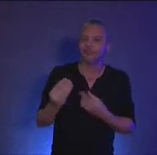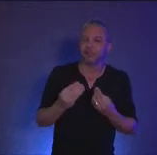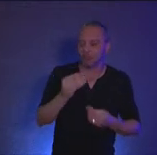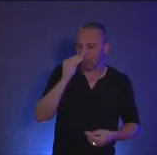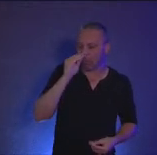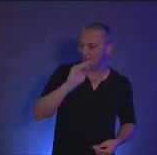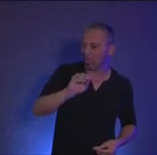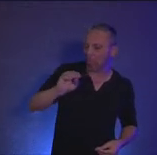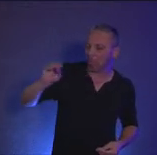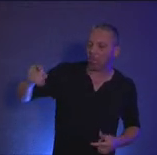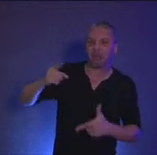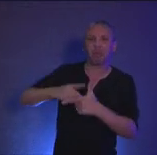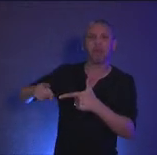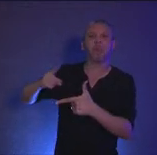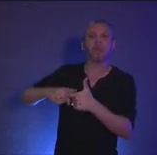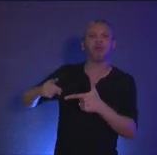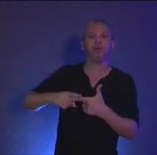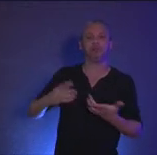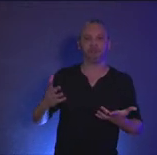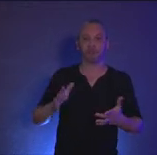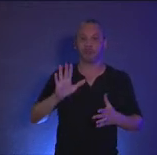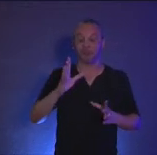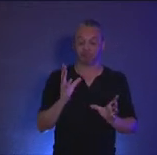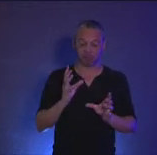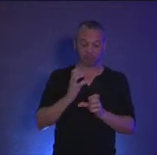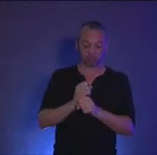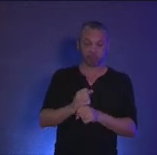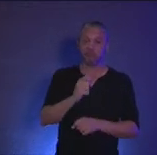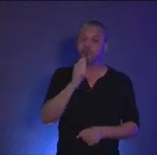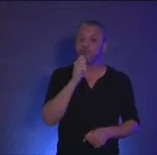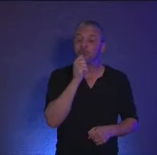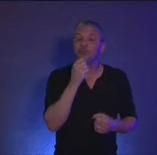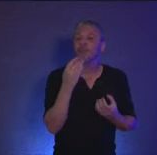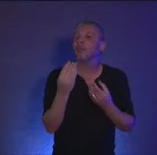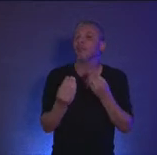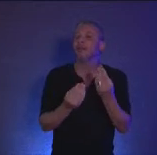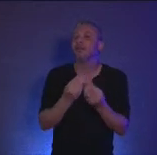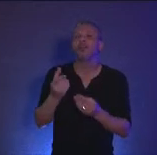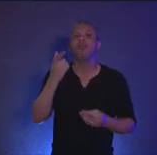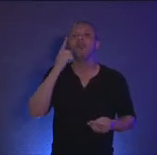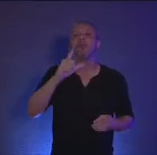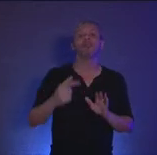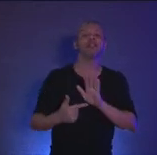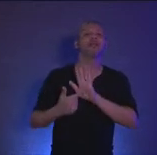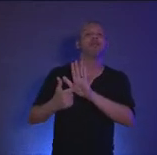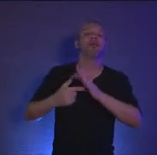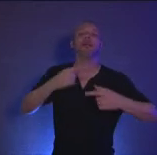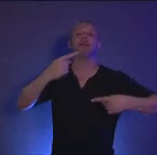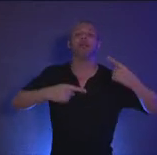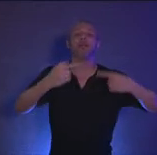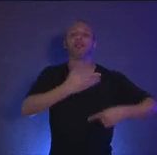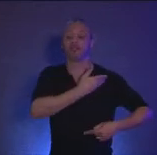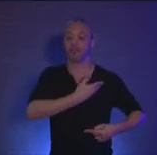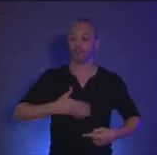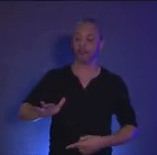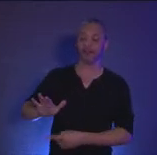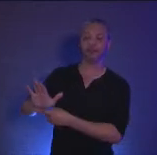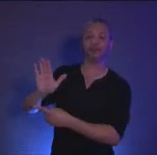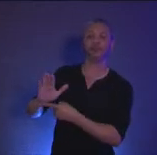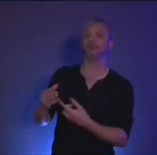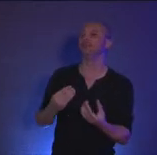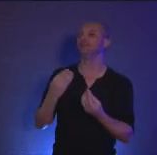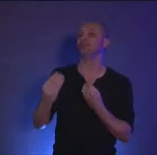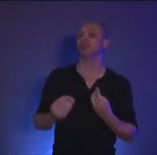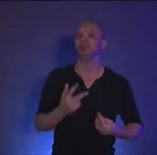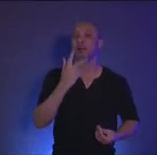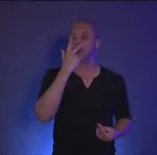Com esse problema, porque se você não computa esse dado, como é que você direciona a política pública? Você trata como se